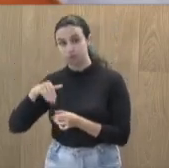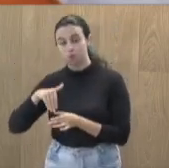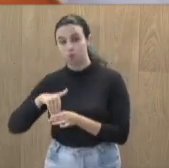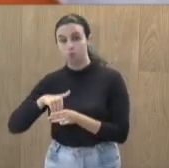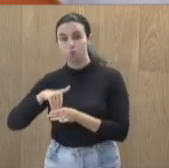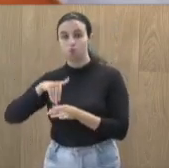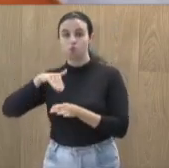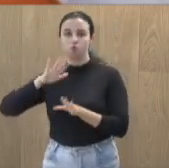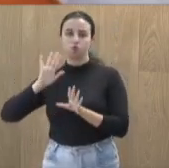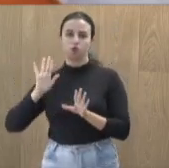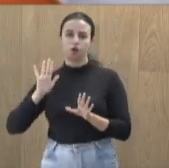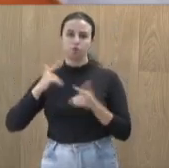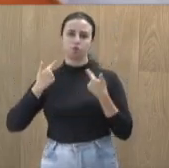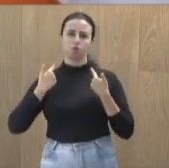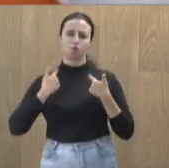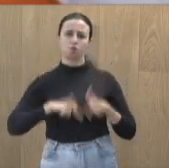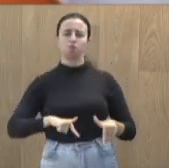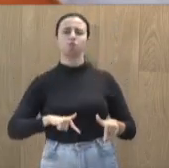casa,